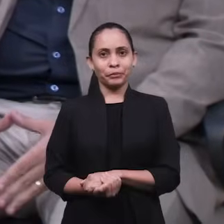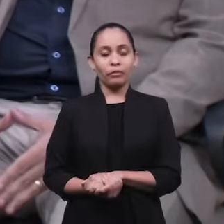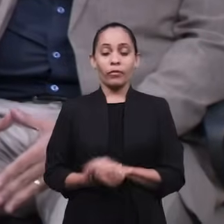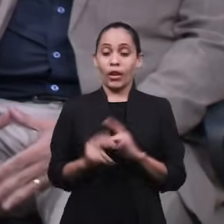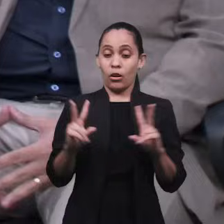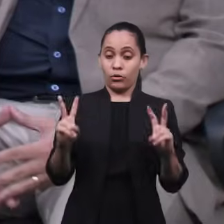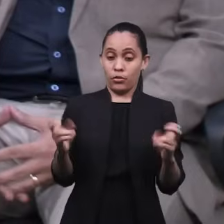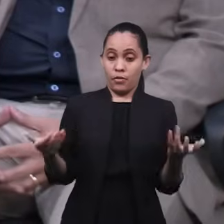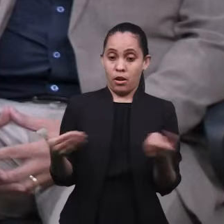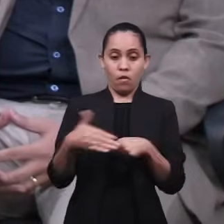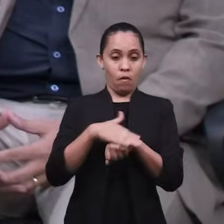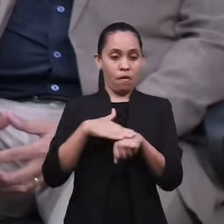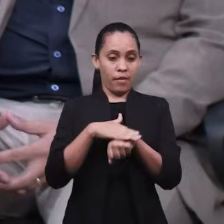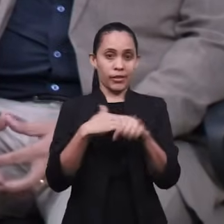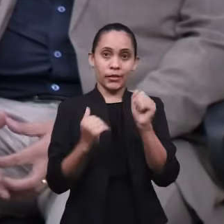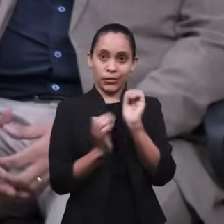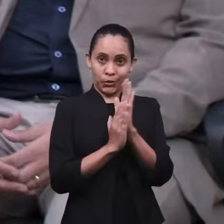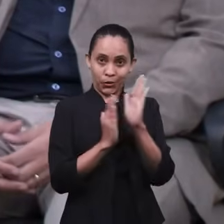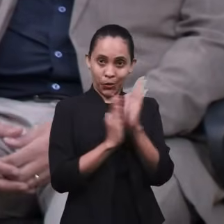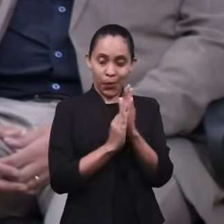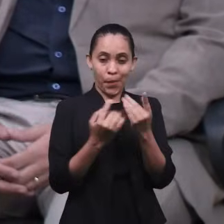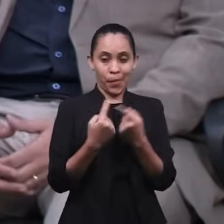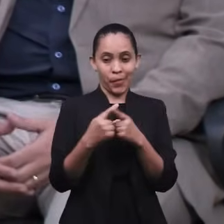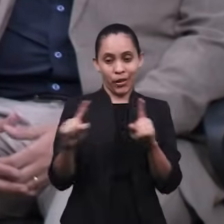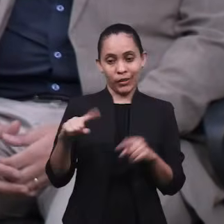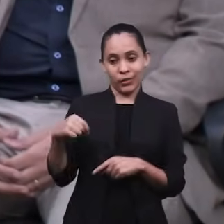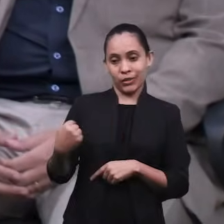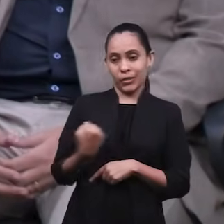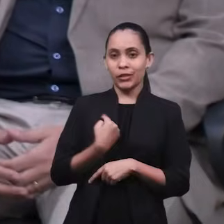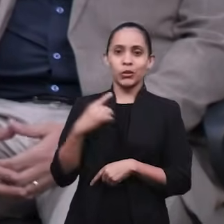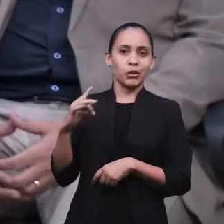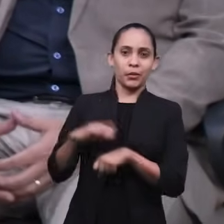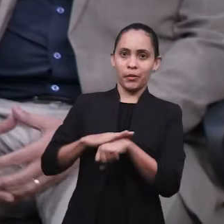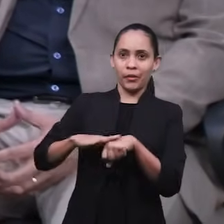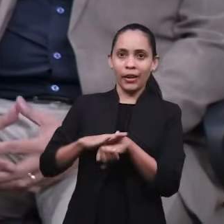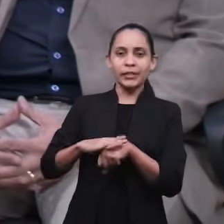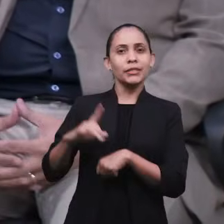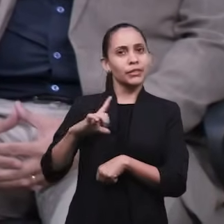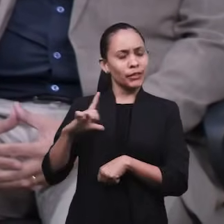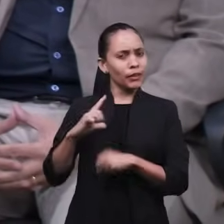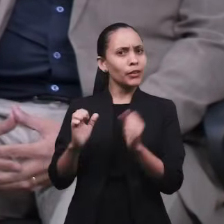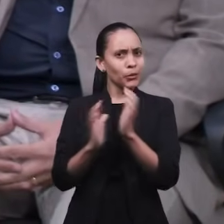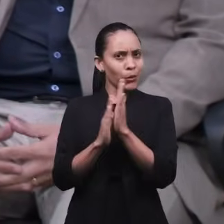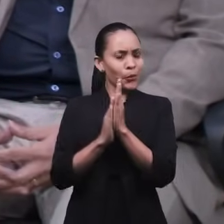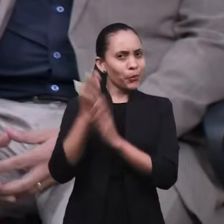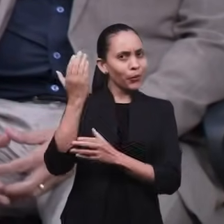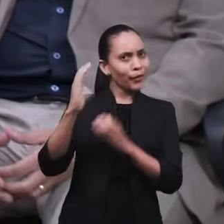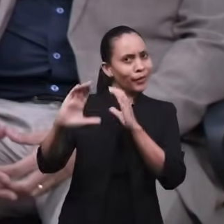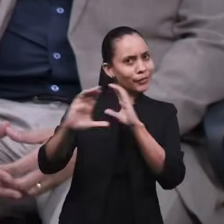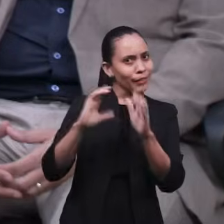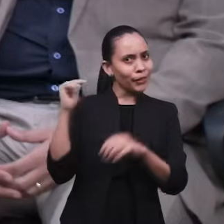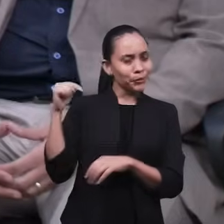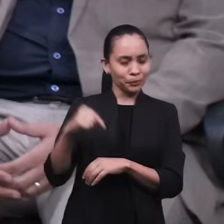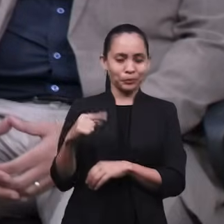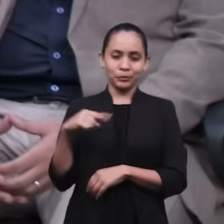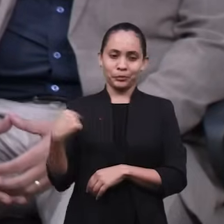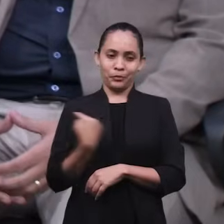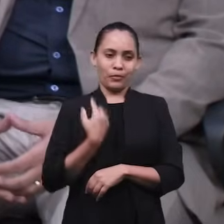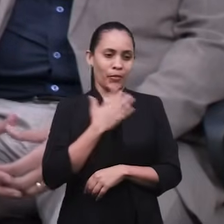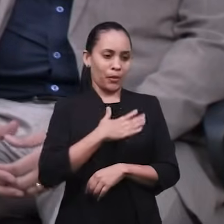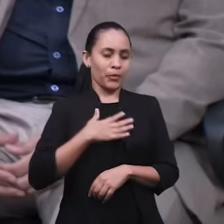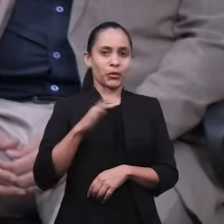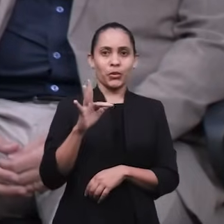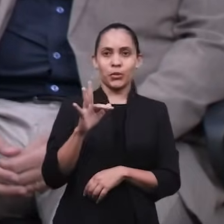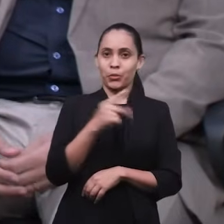o título do programa é Conversas de Louvor, mas nós não teremos só conversas. Daqui a pouco nós teremos louvores cantados aqui. Eu estou aqui com o nosso